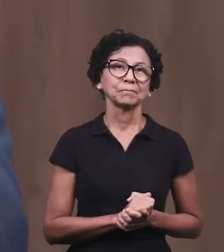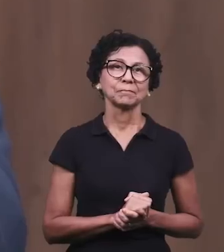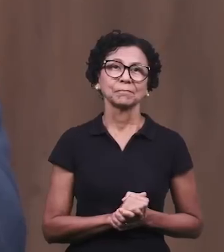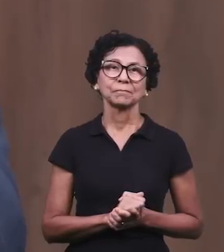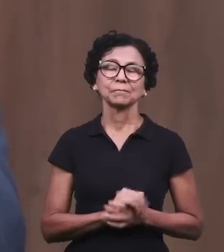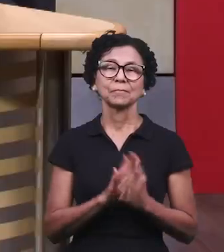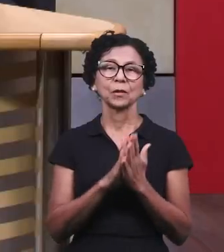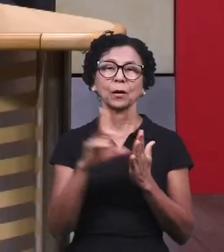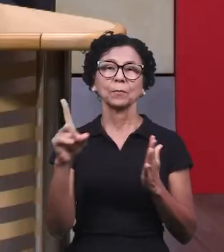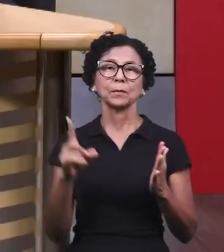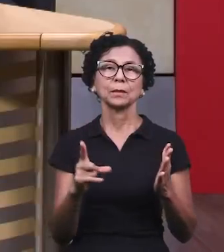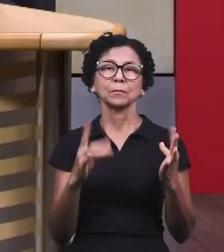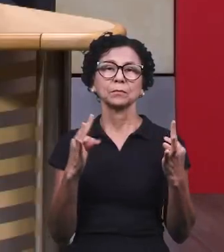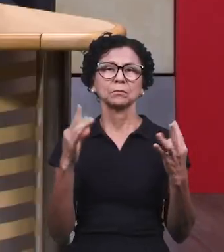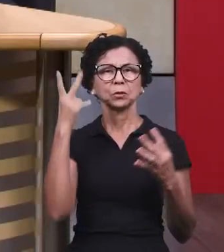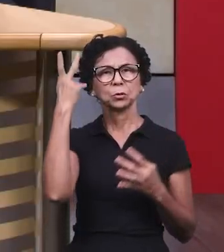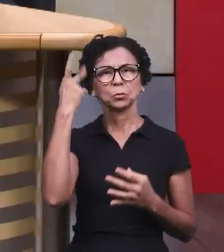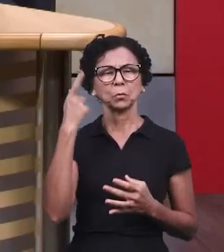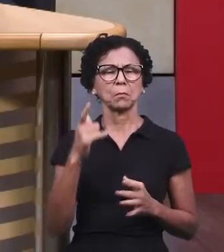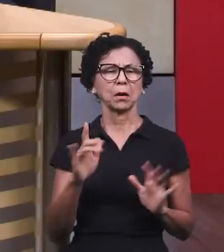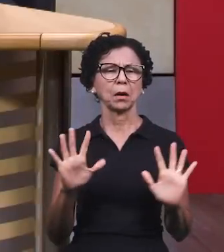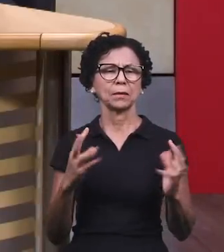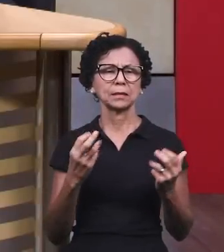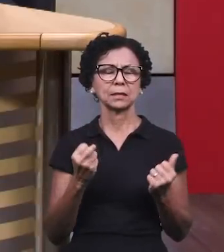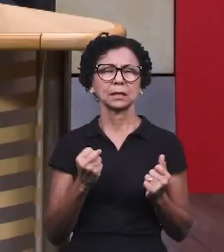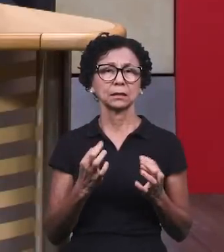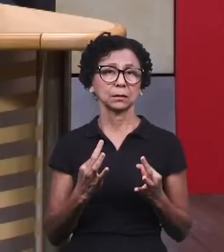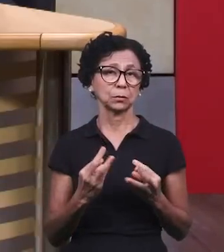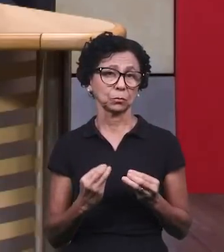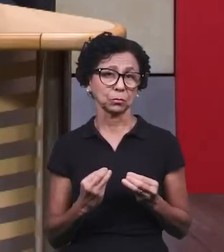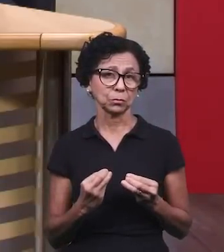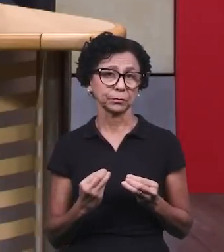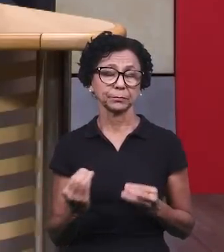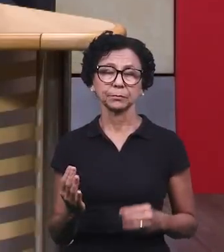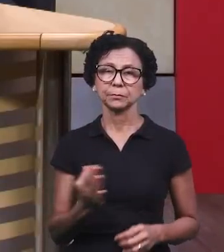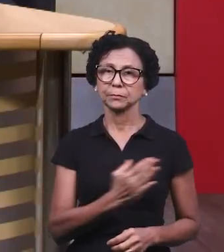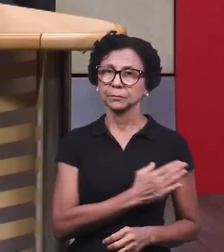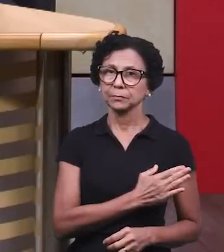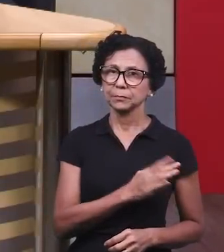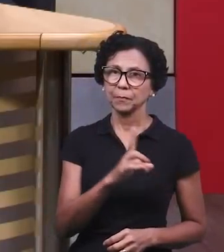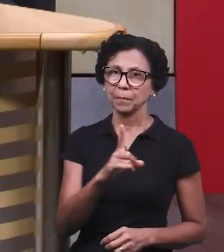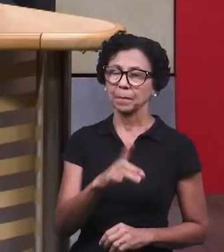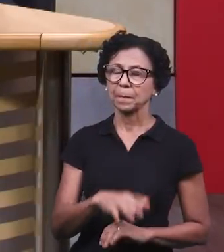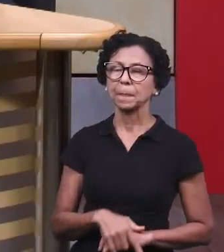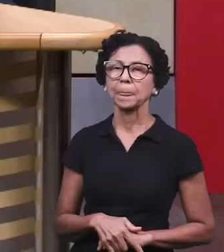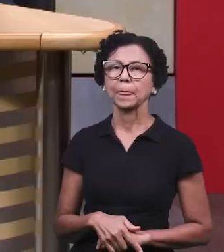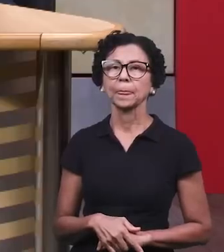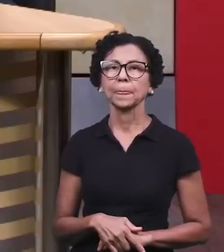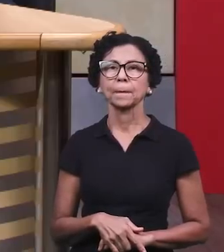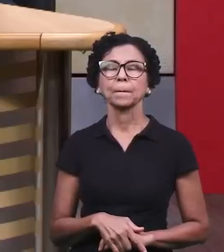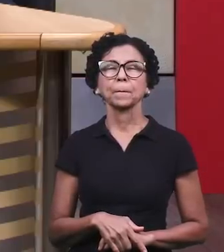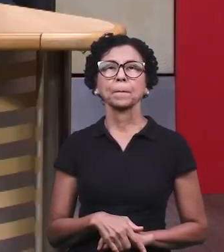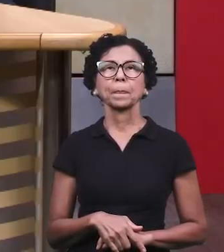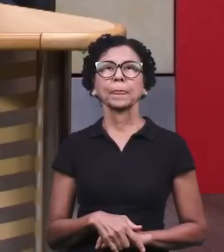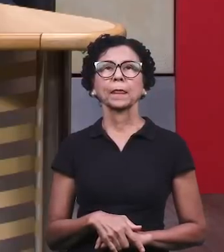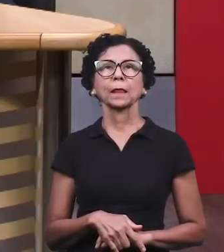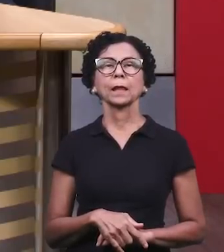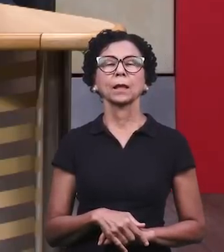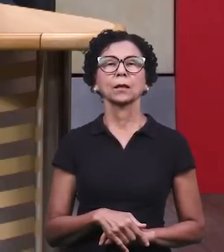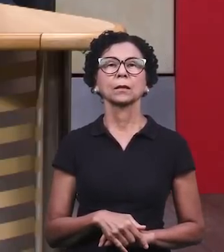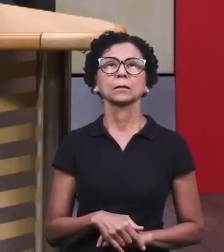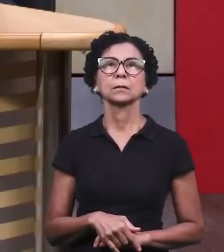Deus usa Lutero ali para resgatar a palavra. Quer dizer, na verdade, o resgate da palavra, o pastor Reduti falou isso uma vez, há